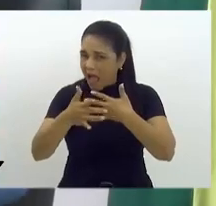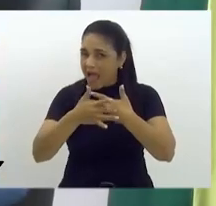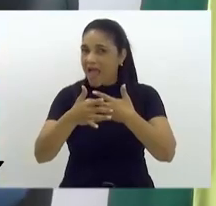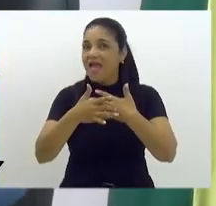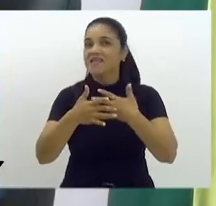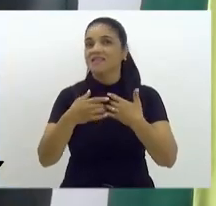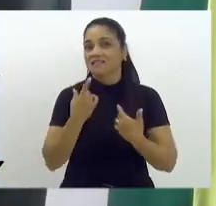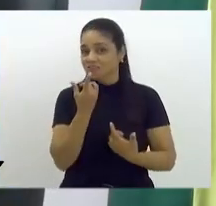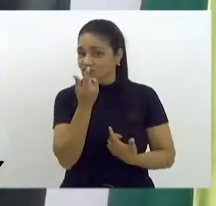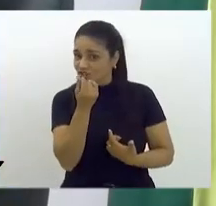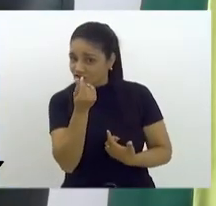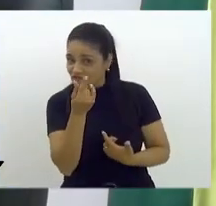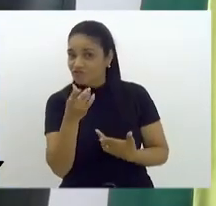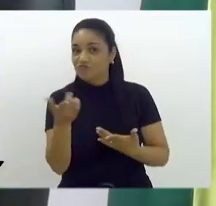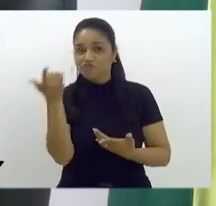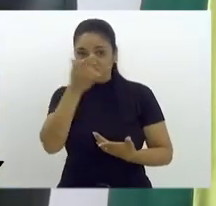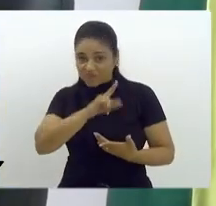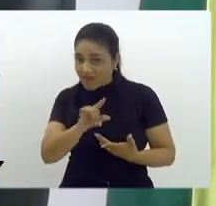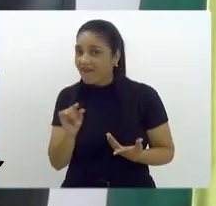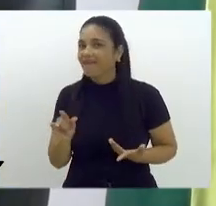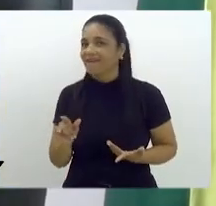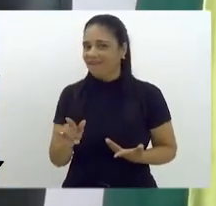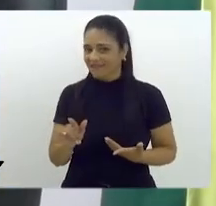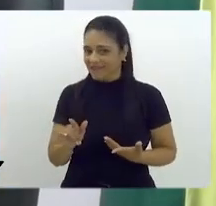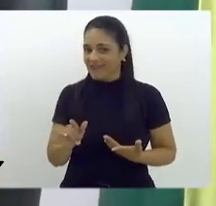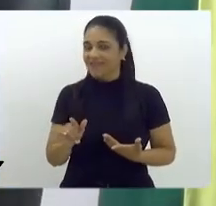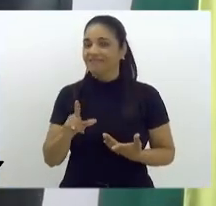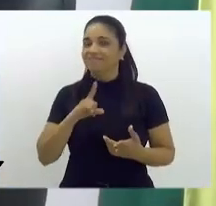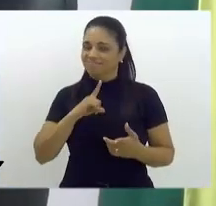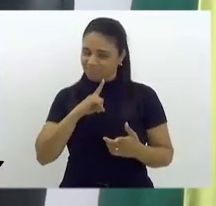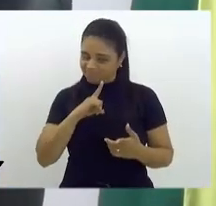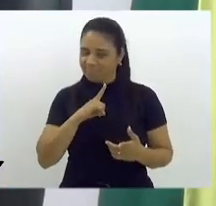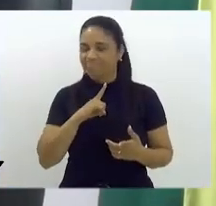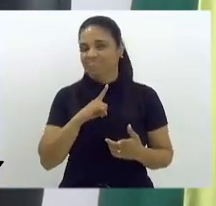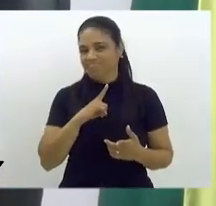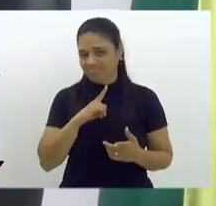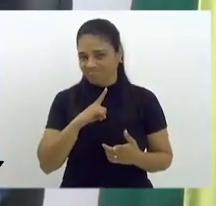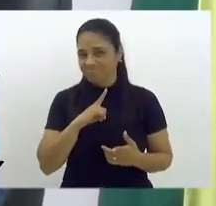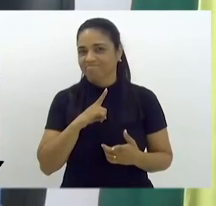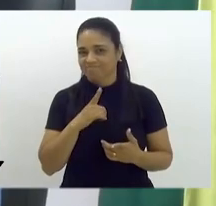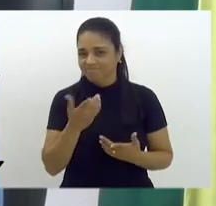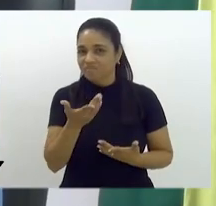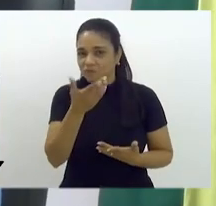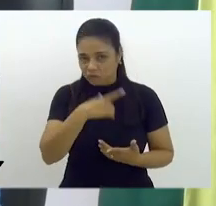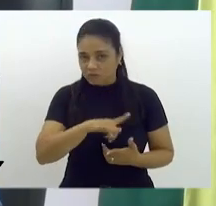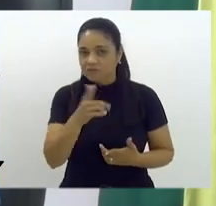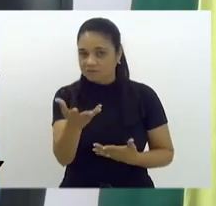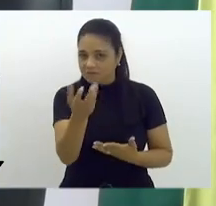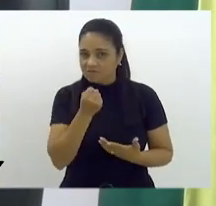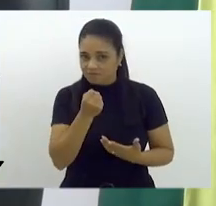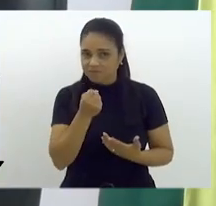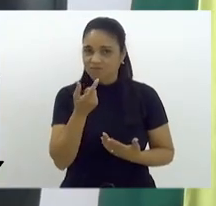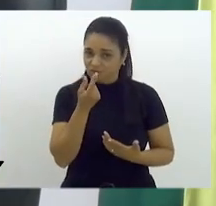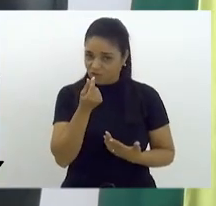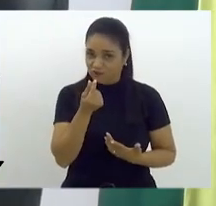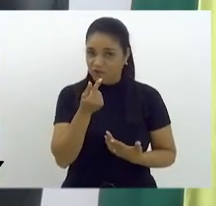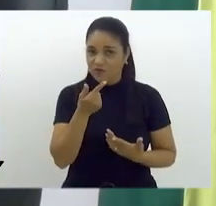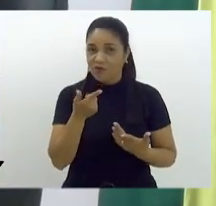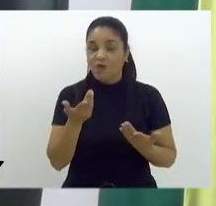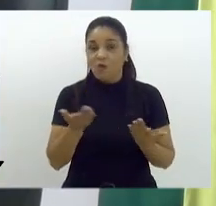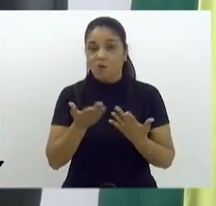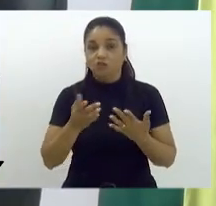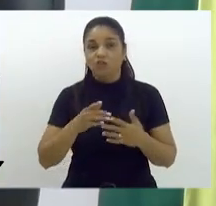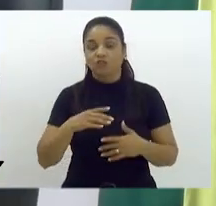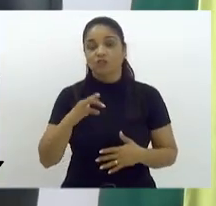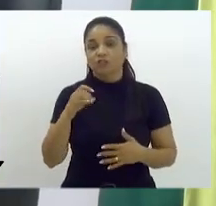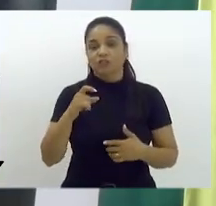finaliza ganha dinheiro hoje todas as contas são monetizadas justamente para isso Hoje os maiores vídeos Tik